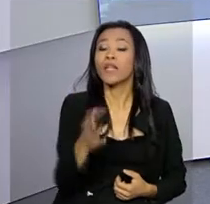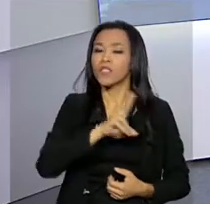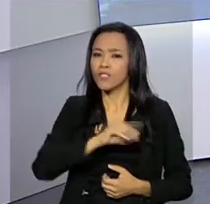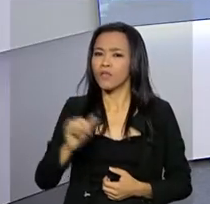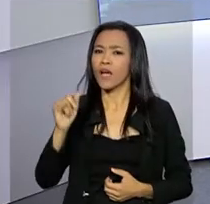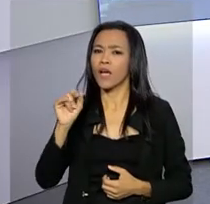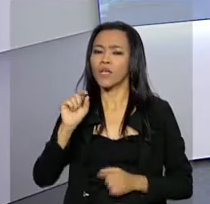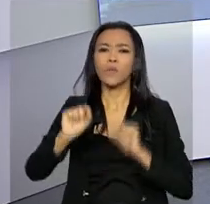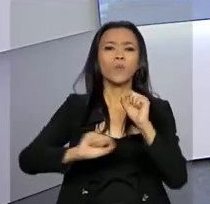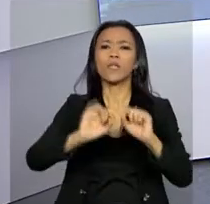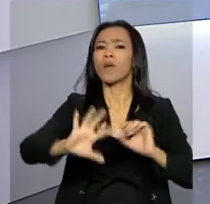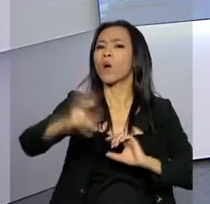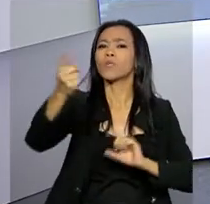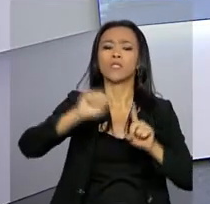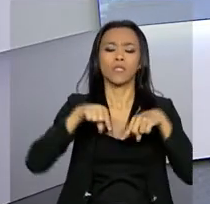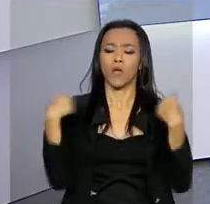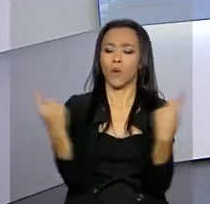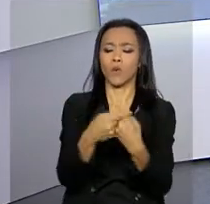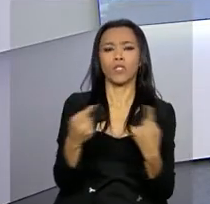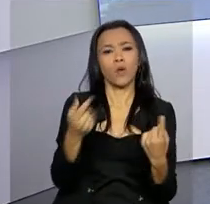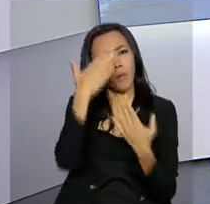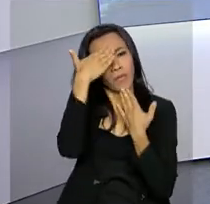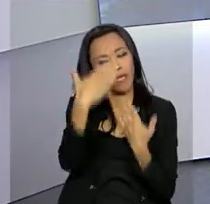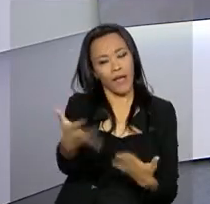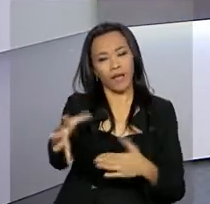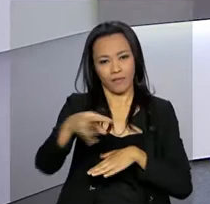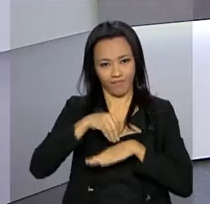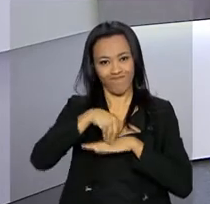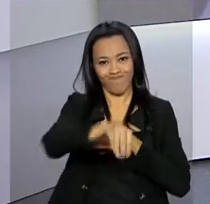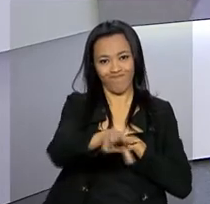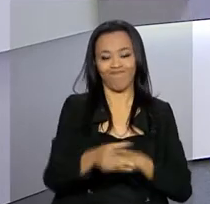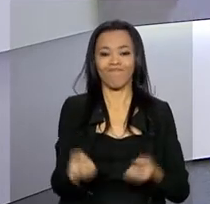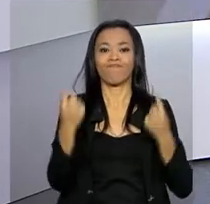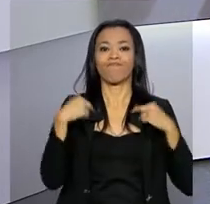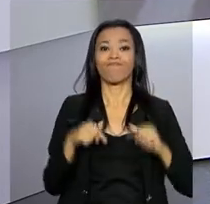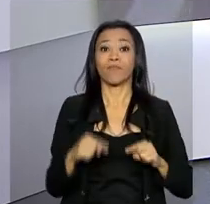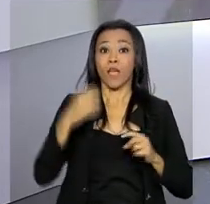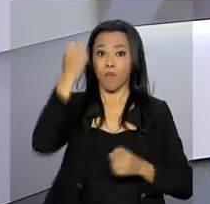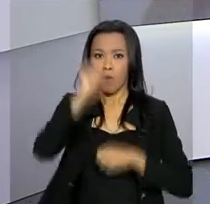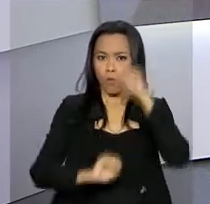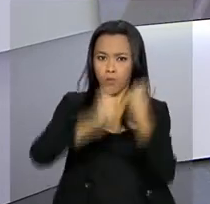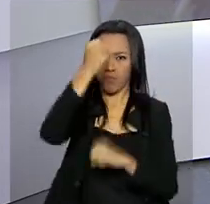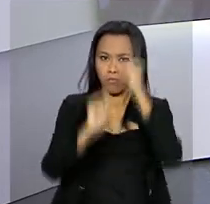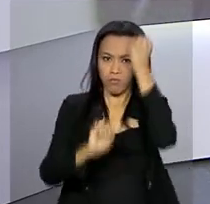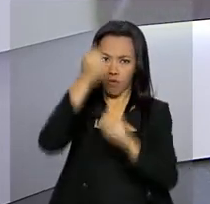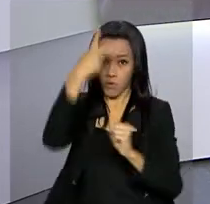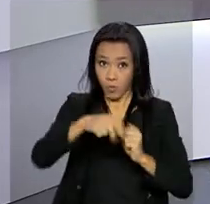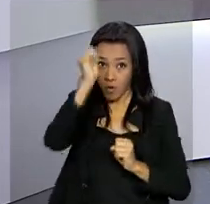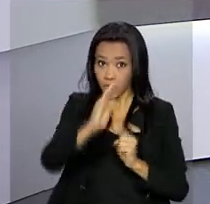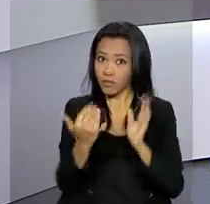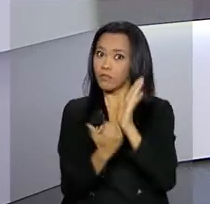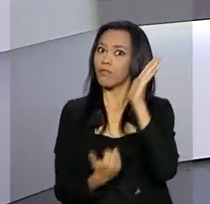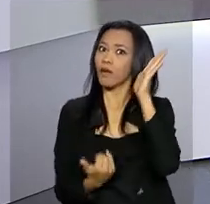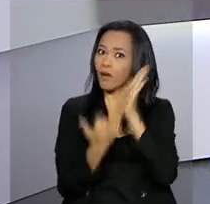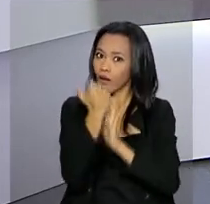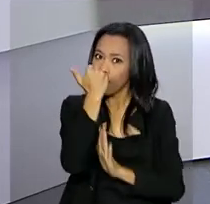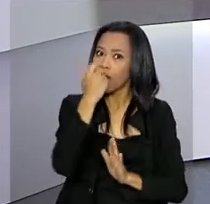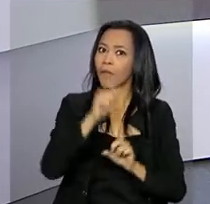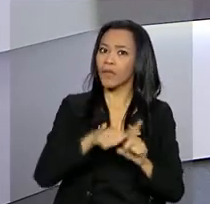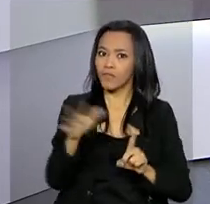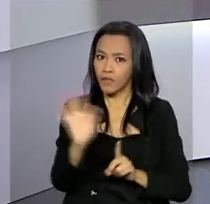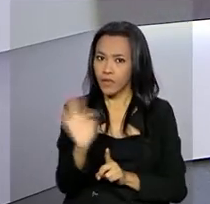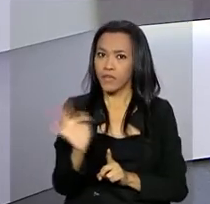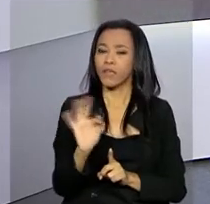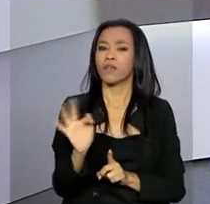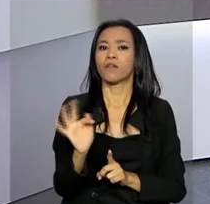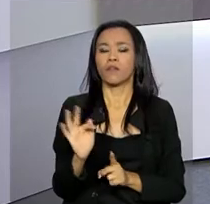todo o grupo do pagamento dessa reunião muito obrigado pelas suas informações e olha a indústria brasileira cresceu no mês de fevereiro vamos saber os detalhes